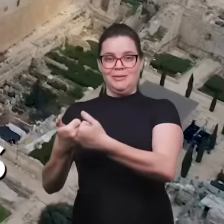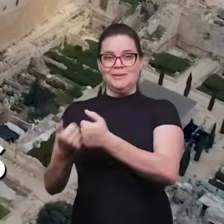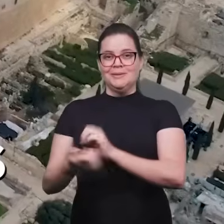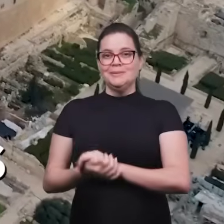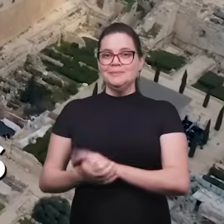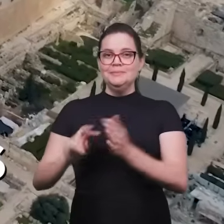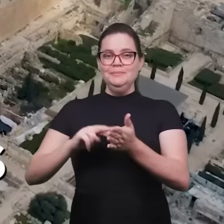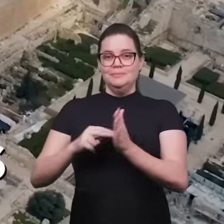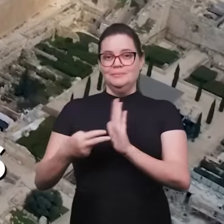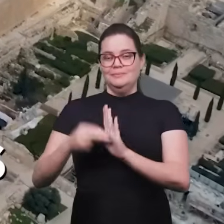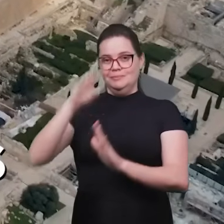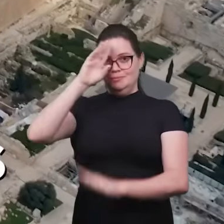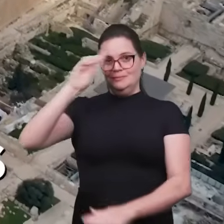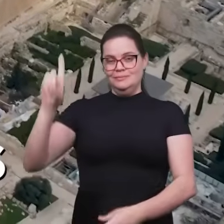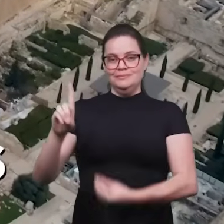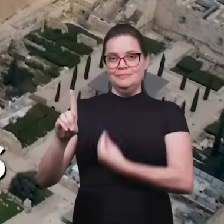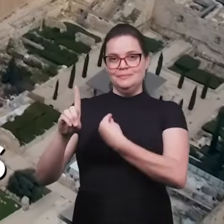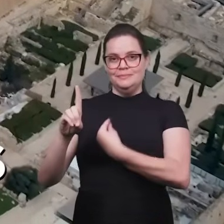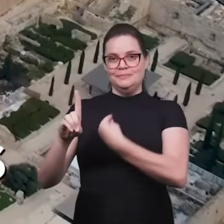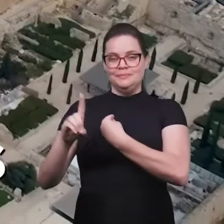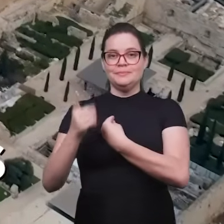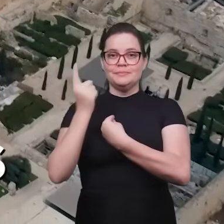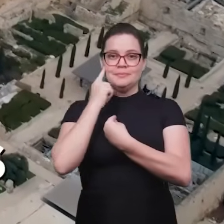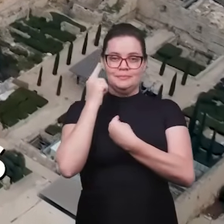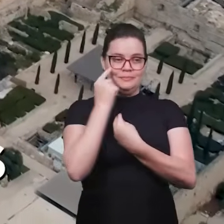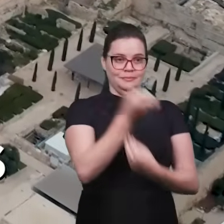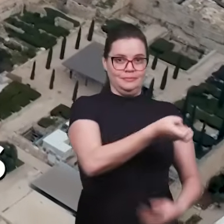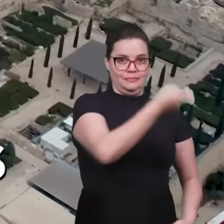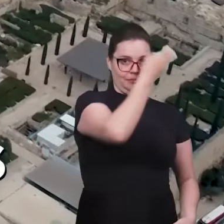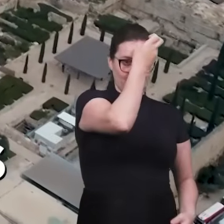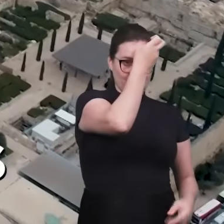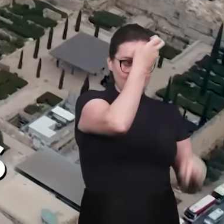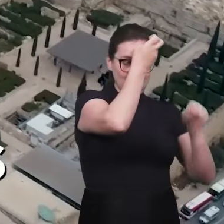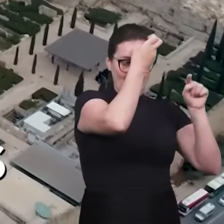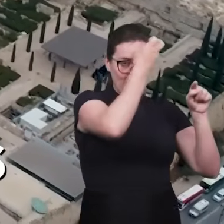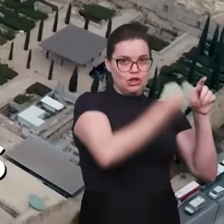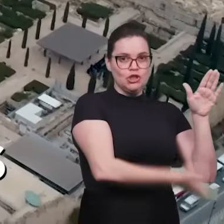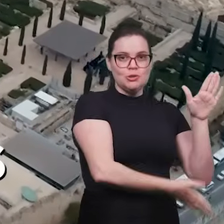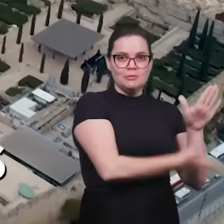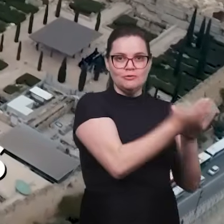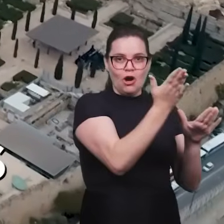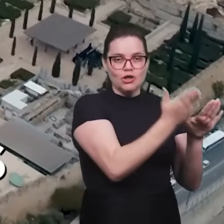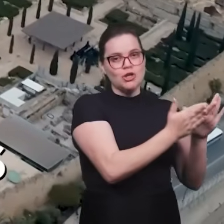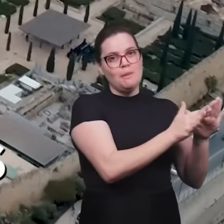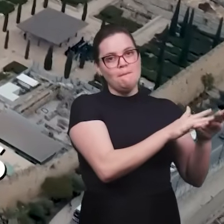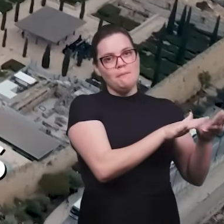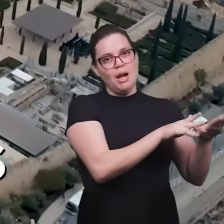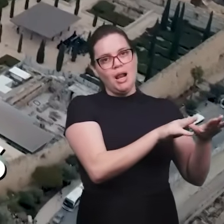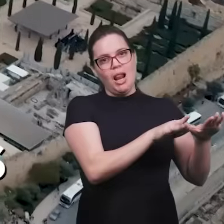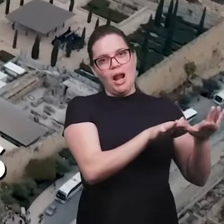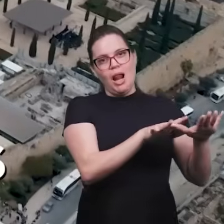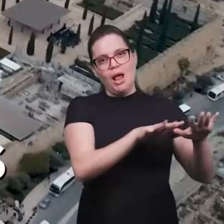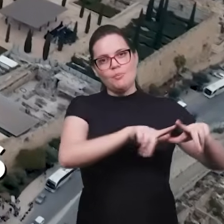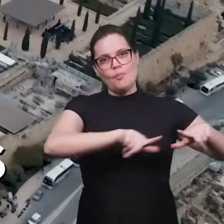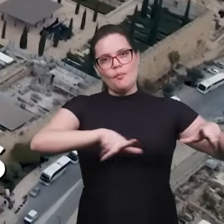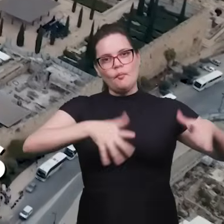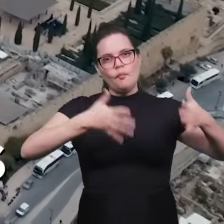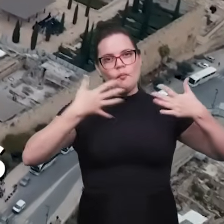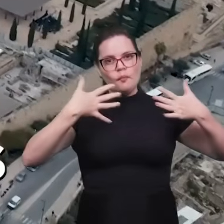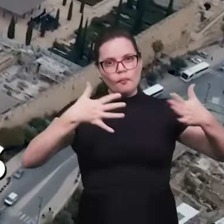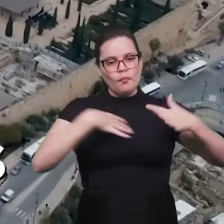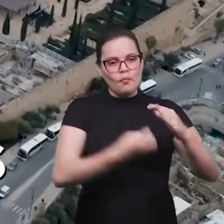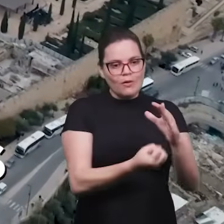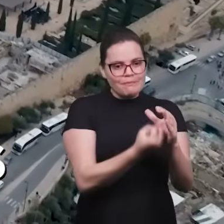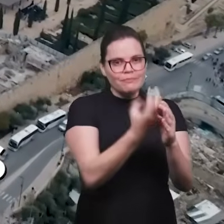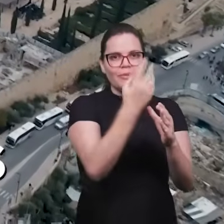Ela atravessa todo o deserto com o povo no tabernáculo. ela entra na Terra Prometida e, como já